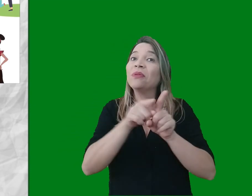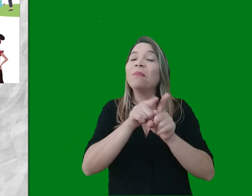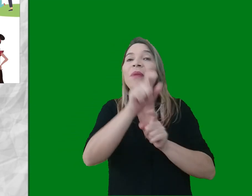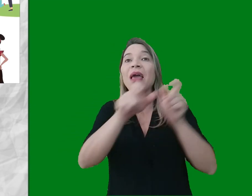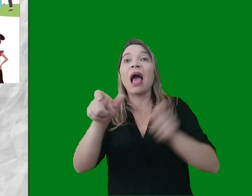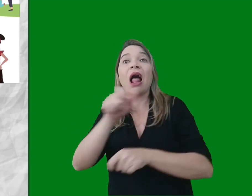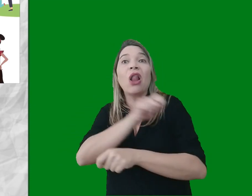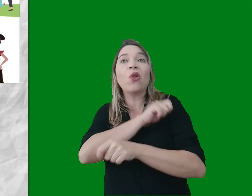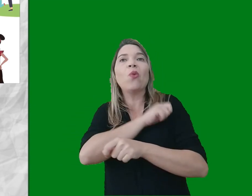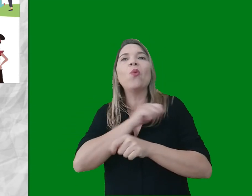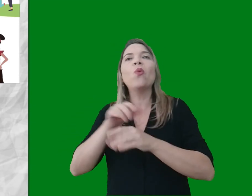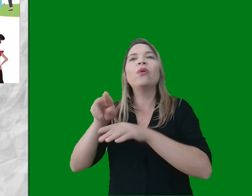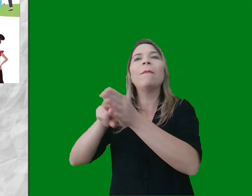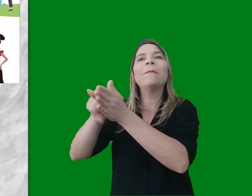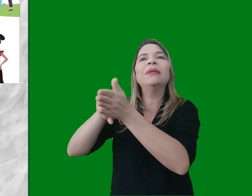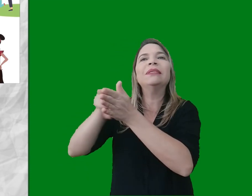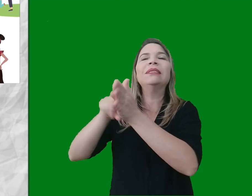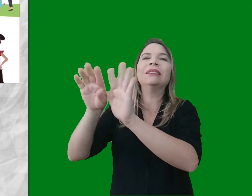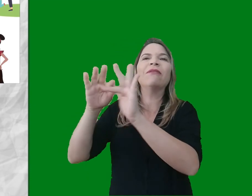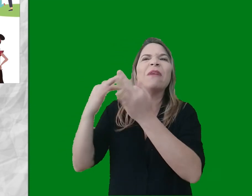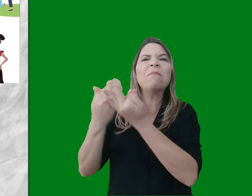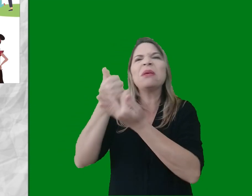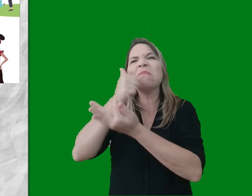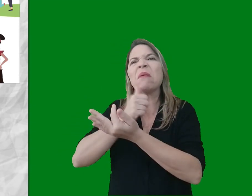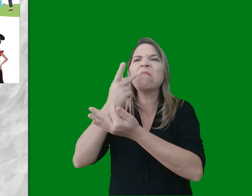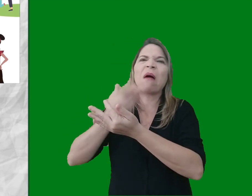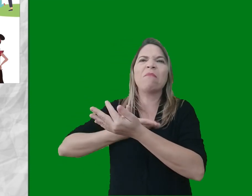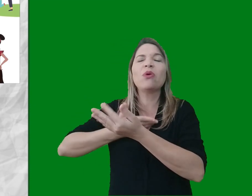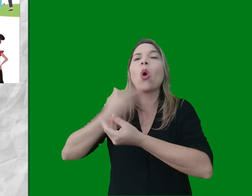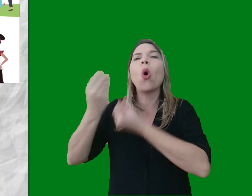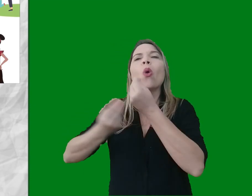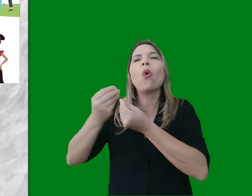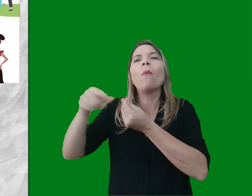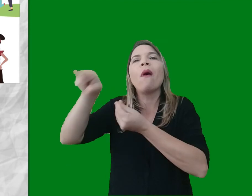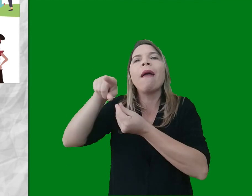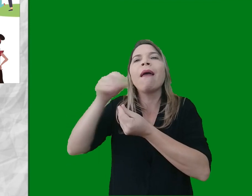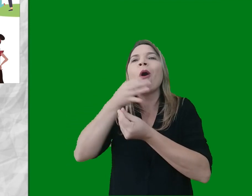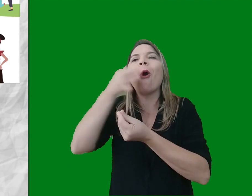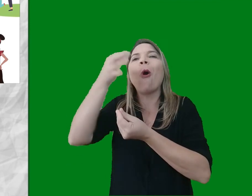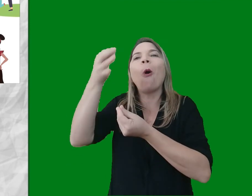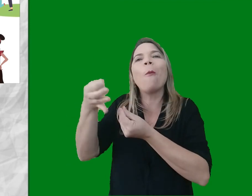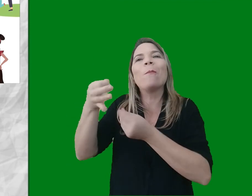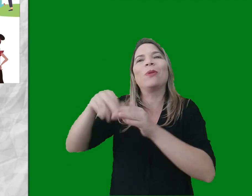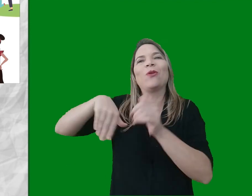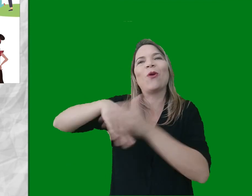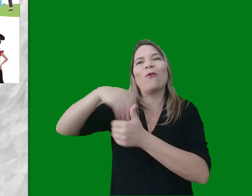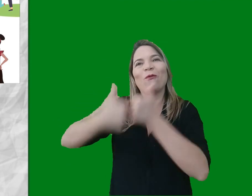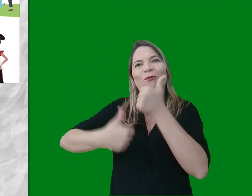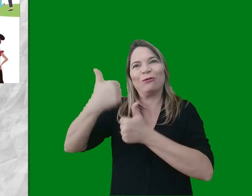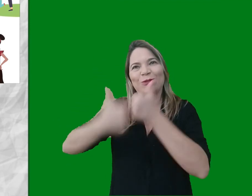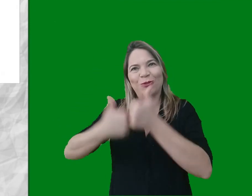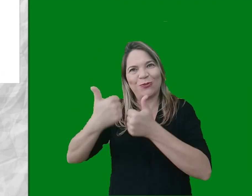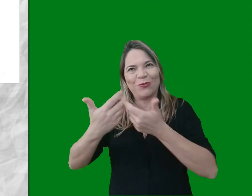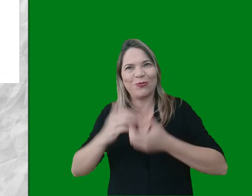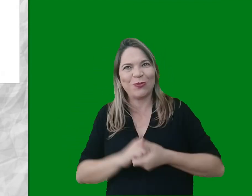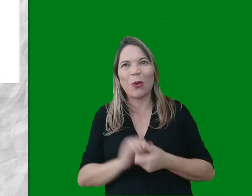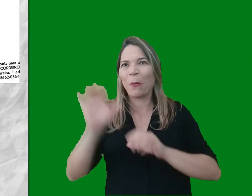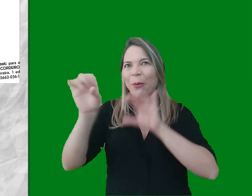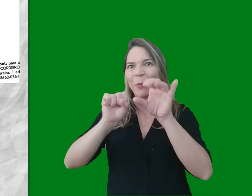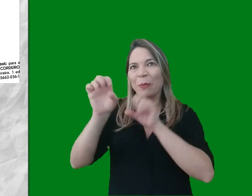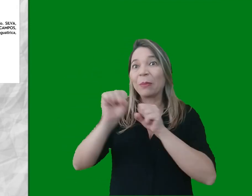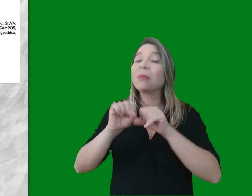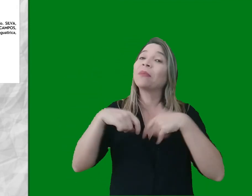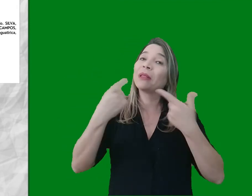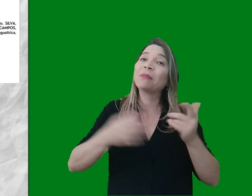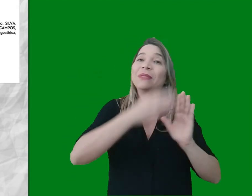discentes conversem com pais, familiares e amigos no intuito de compreender suas visões sobre o futebol e seu ensino. Depois de apresentar